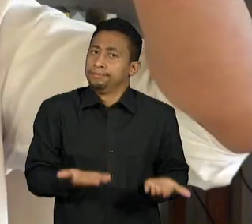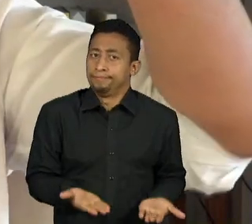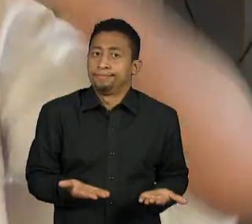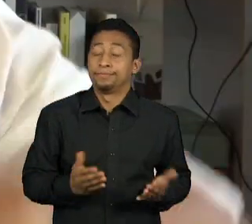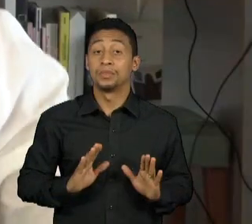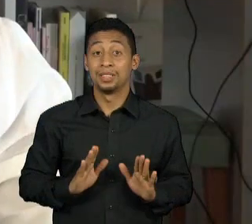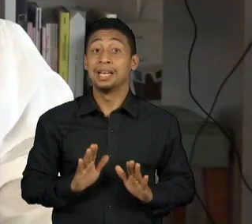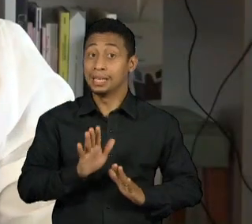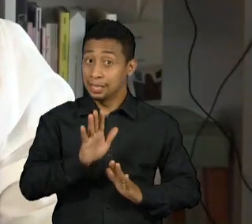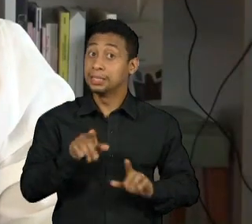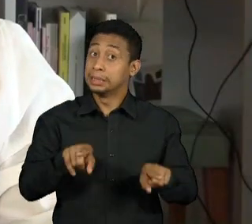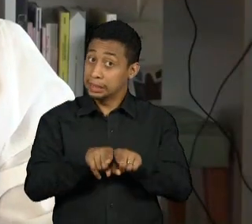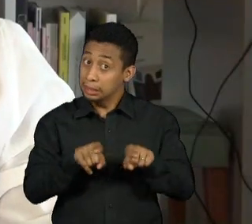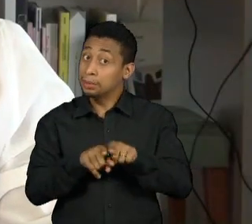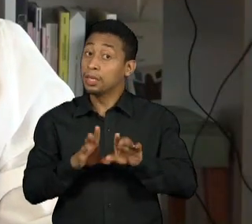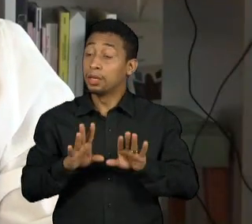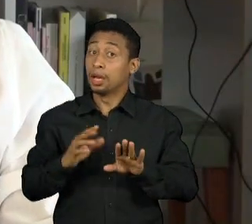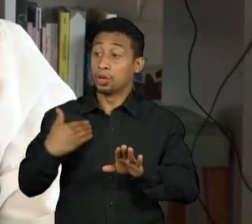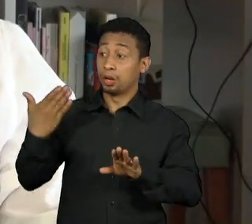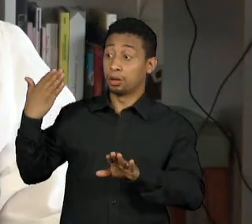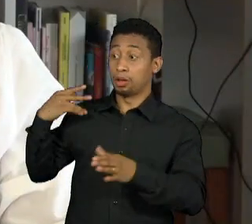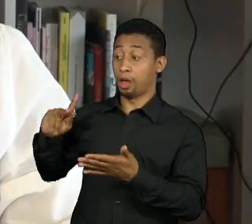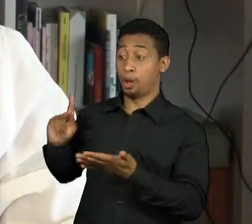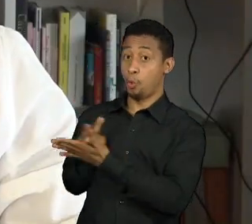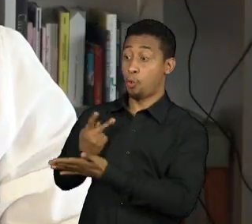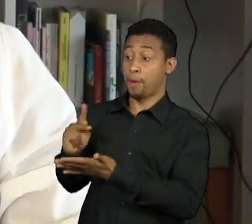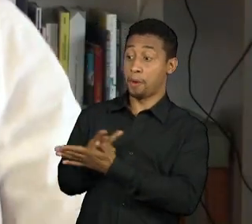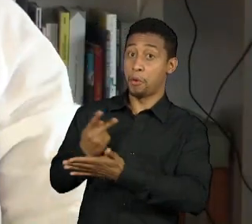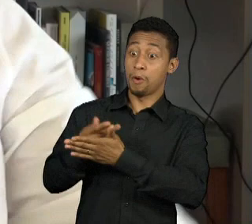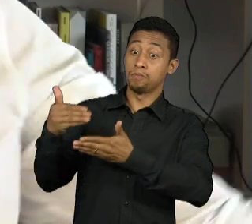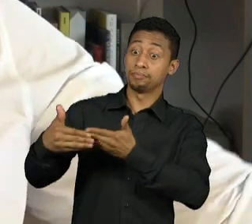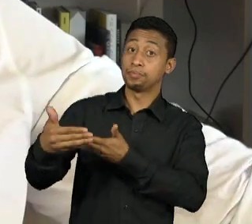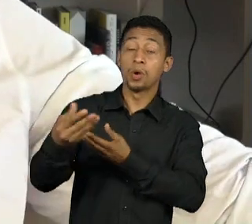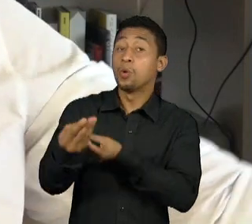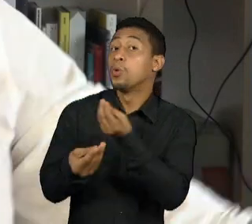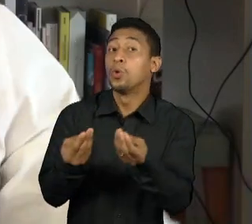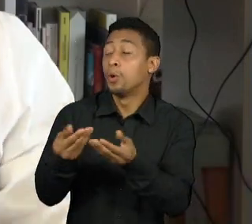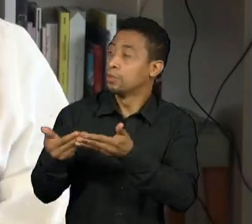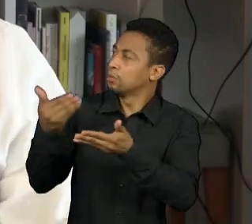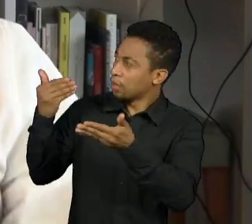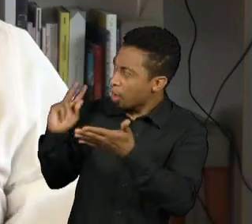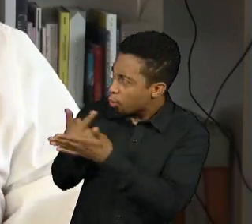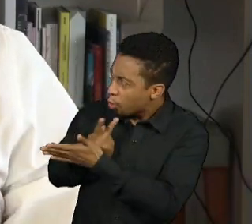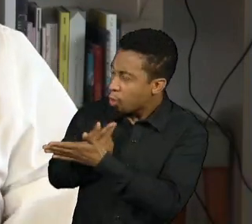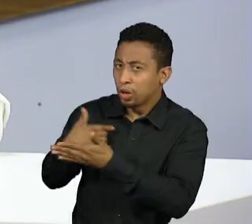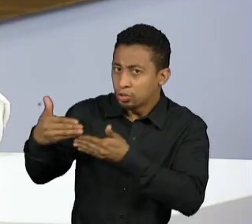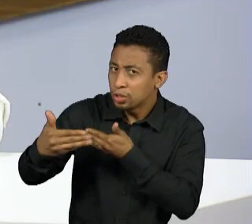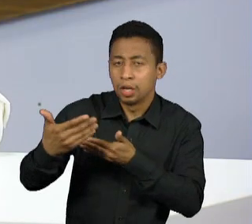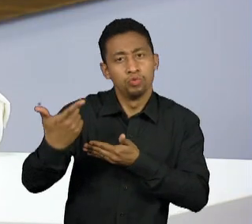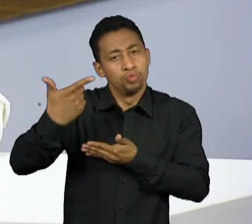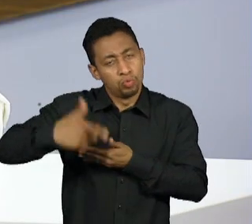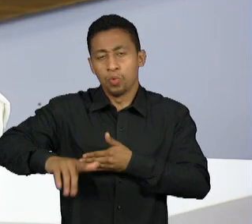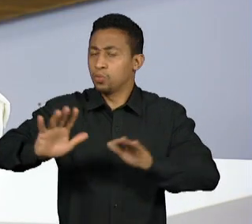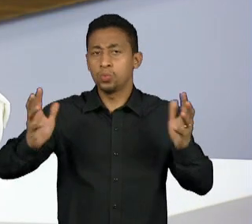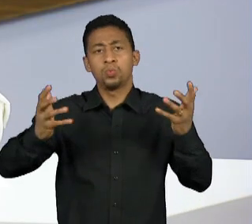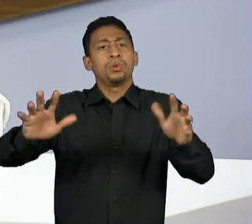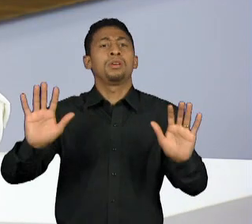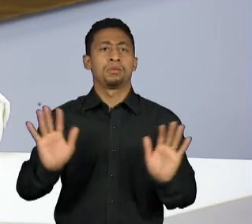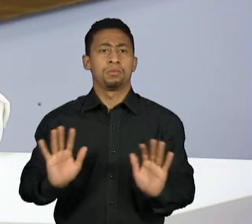Inclusive, revendo nossos próprios erros, né? Que eles existem também, senão não estaríamos aqui. Desse jeito.